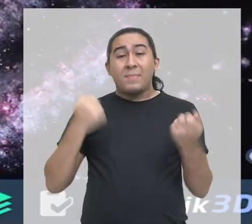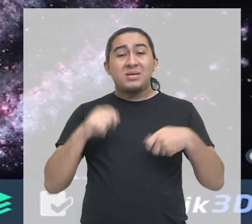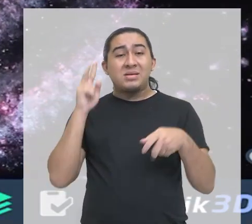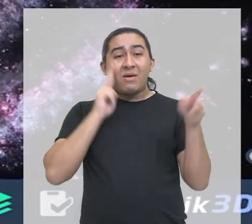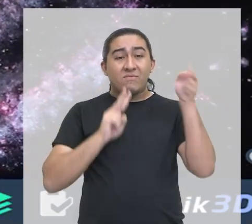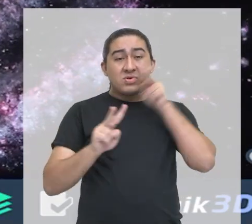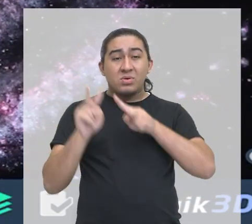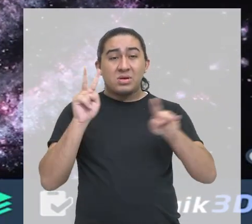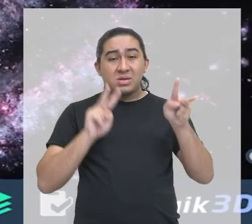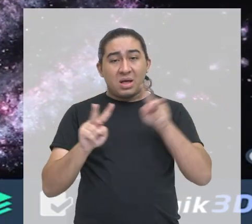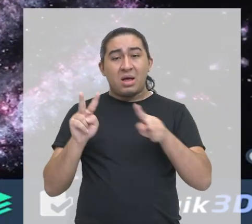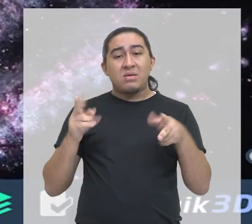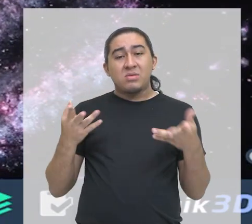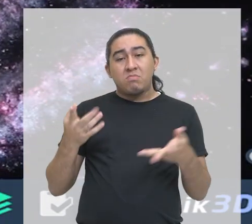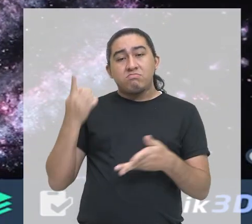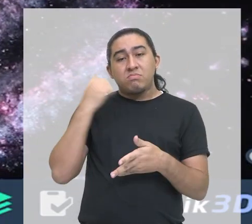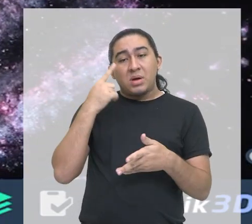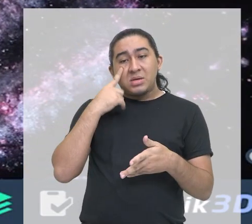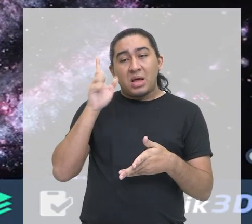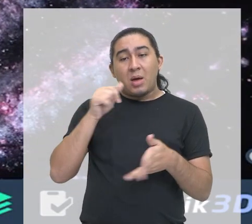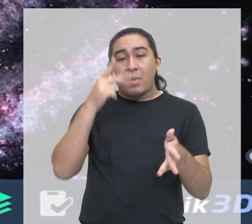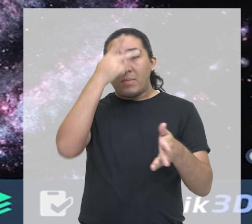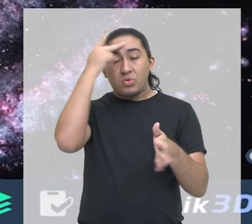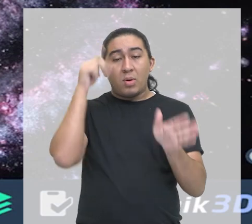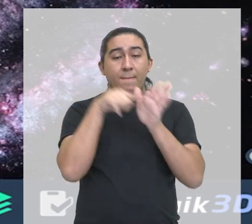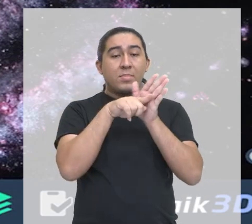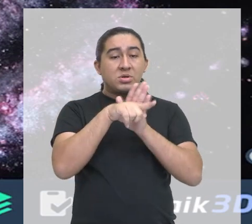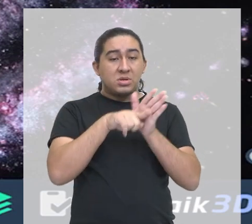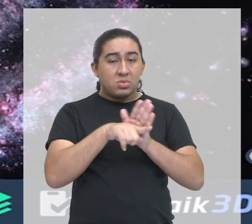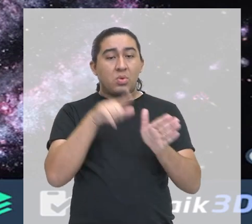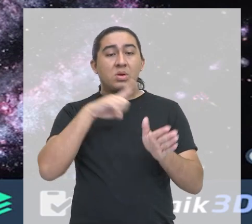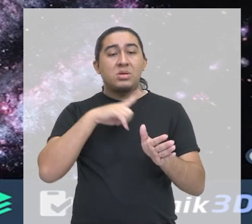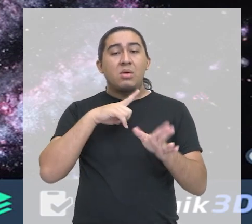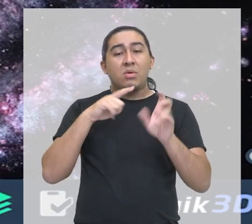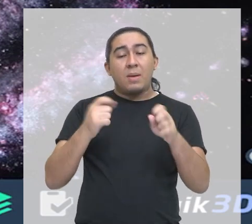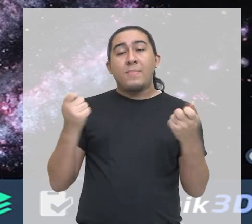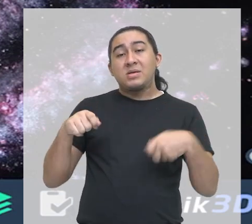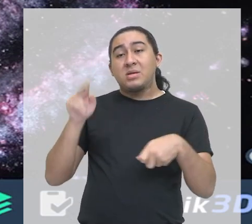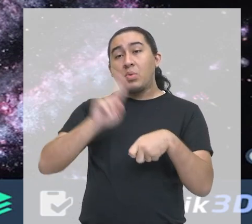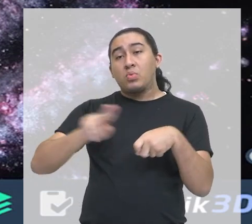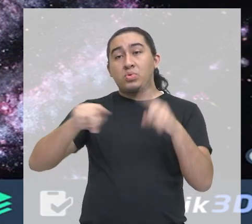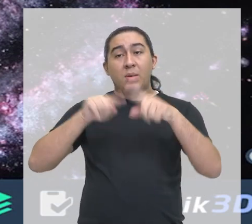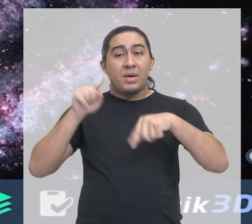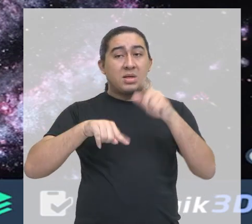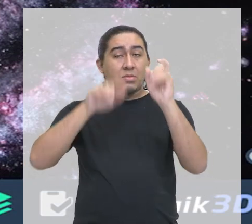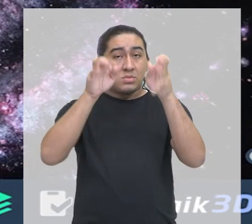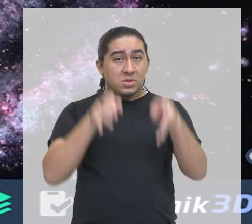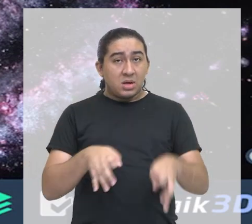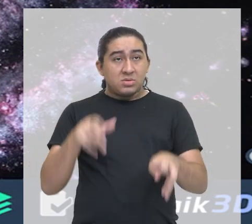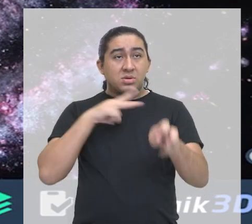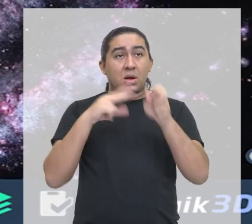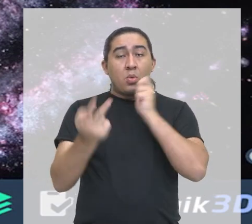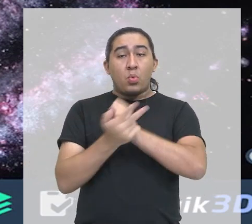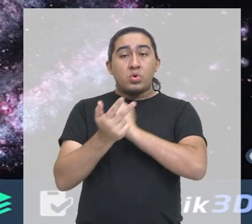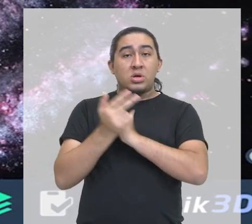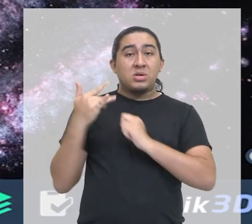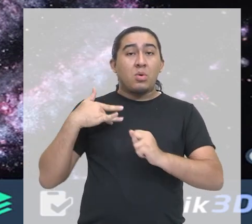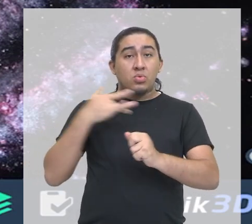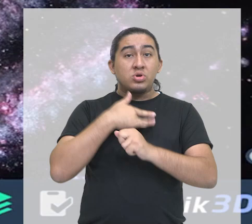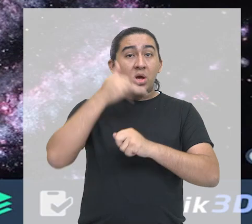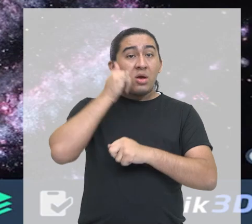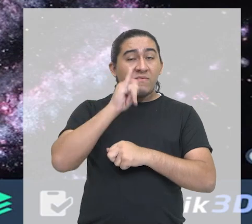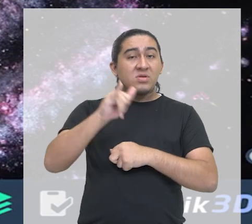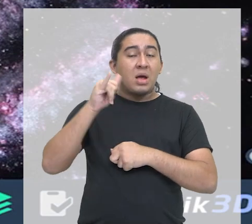algum motivo, vamos supor que seja um pesquisador, né, ali, precisa usar equipamentos especiais de proteção para não